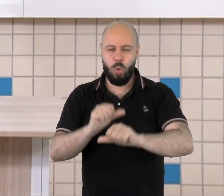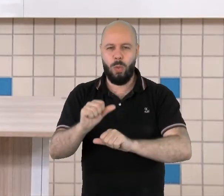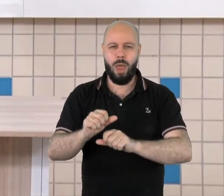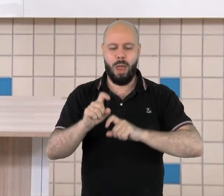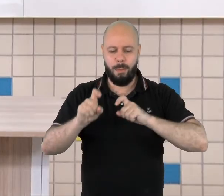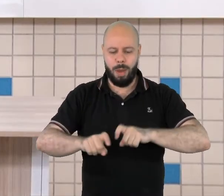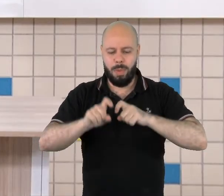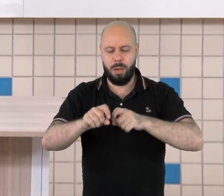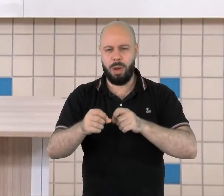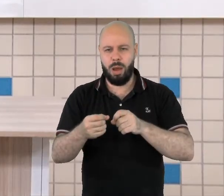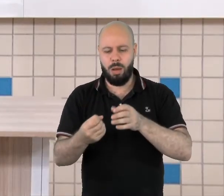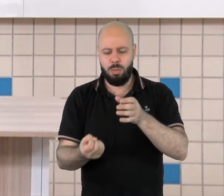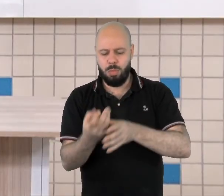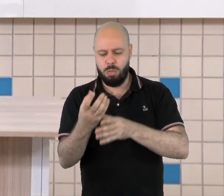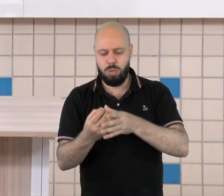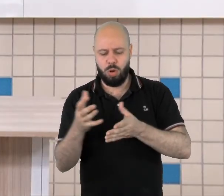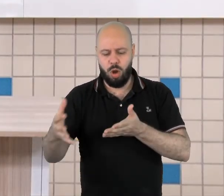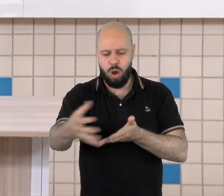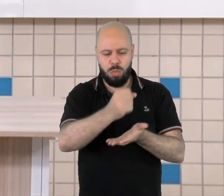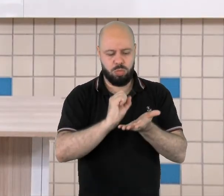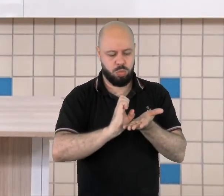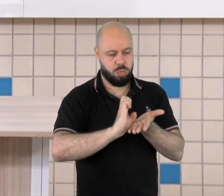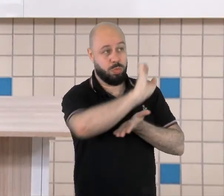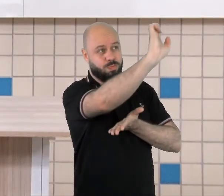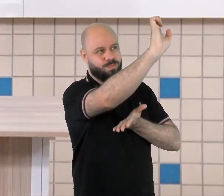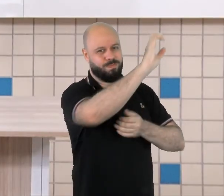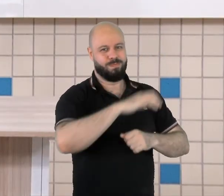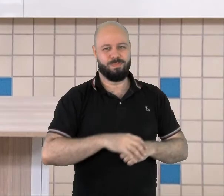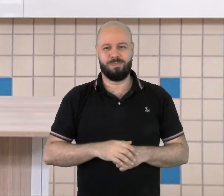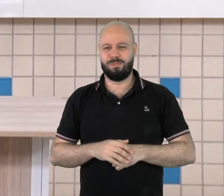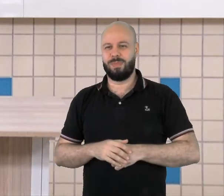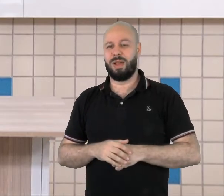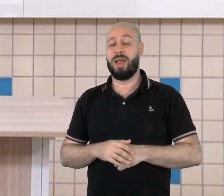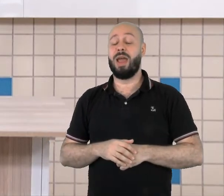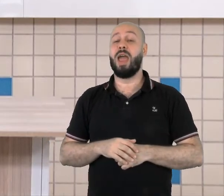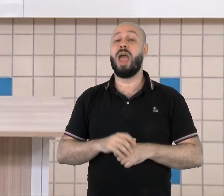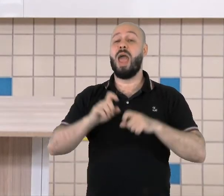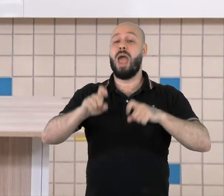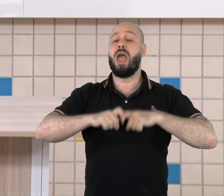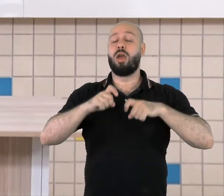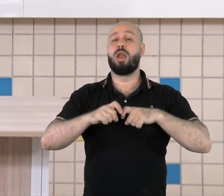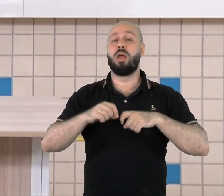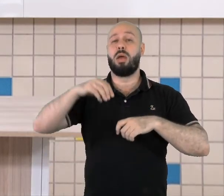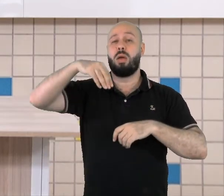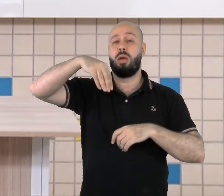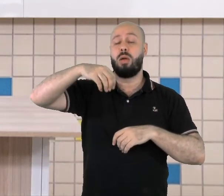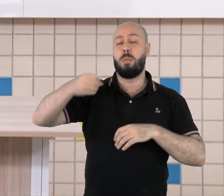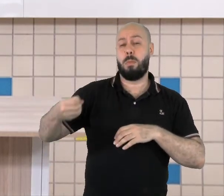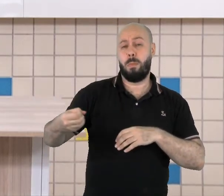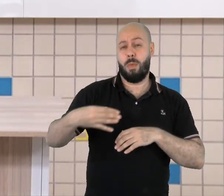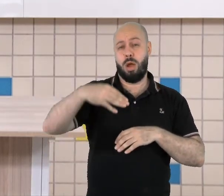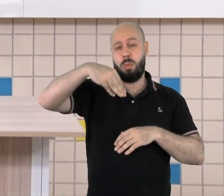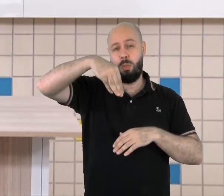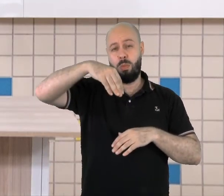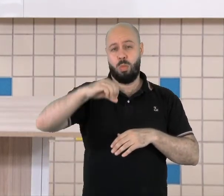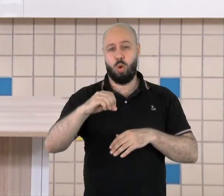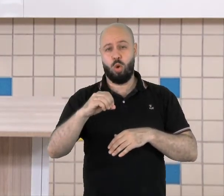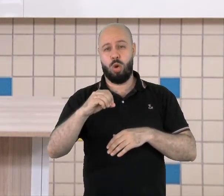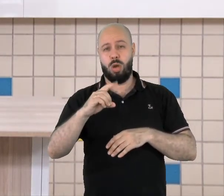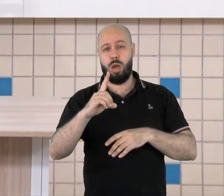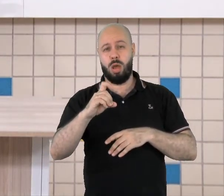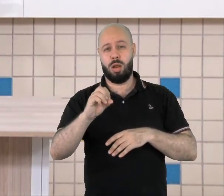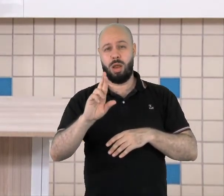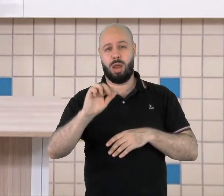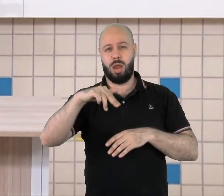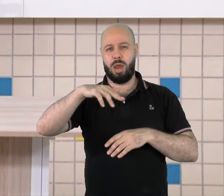agrícola aqui no Brasil. Ok? É a chamada agricultura moderna, tá? Essa modernização